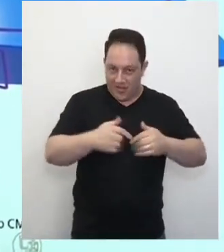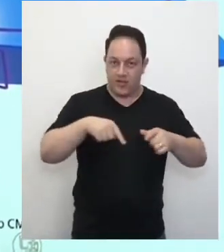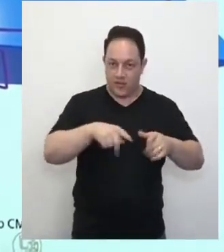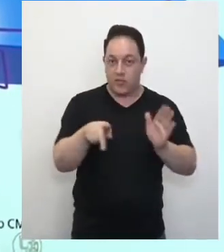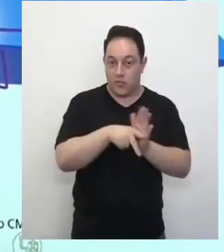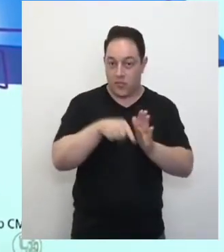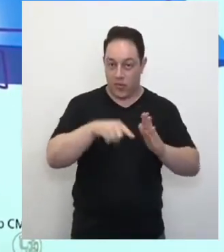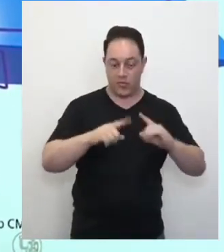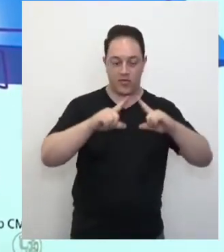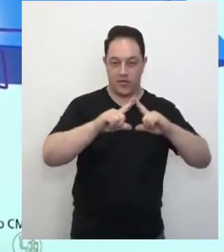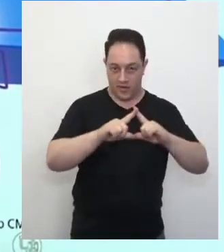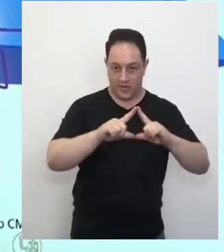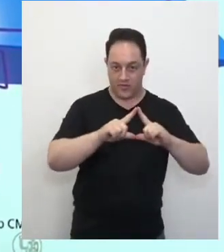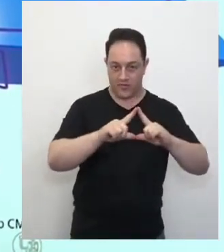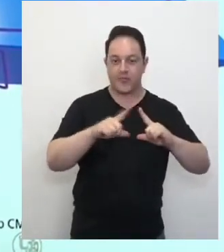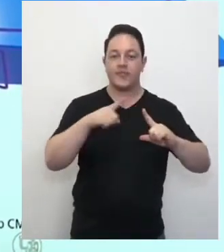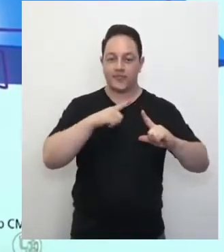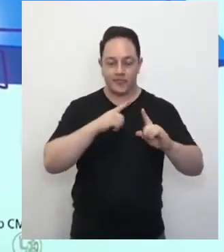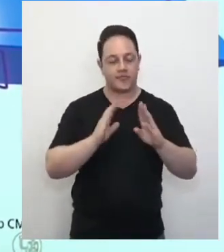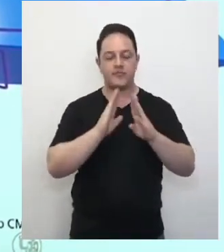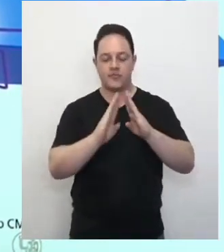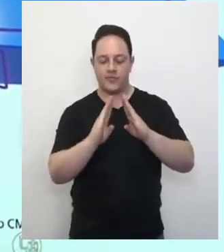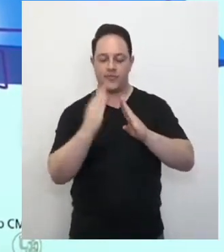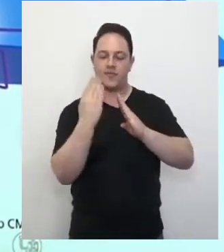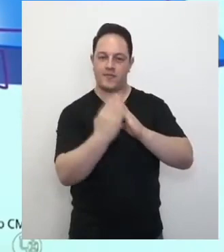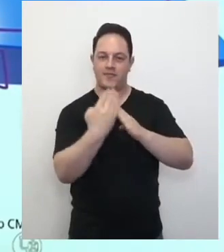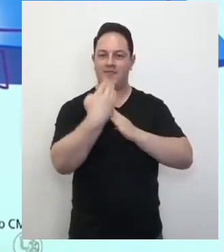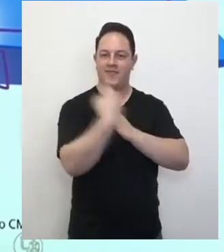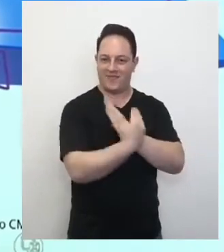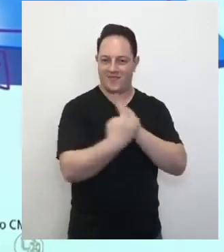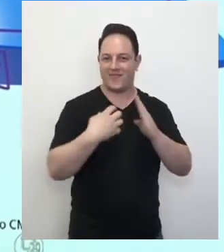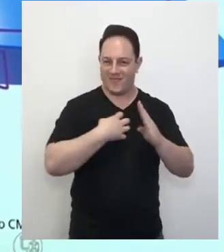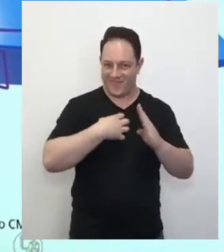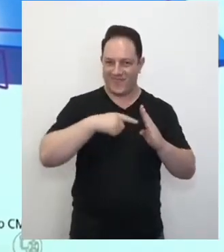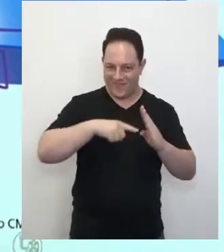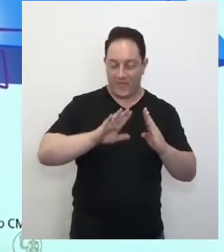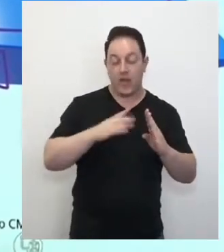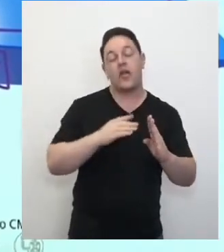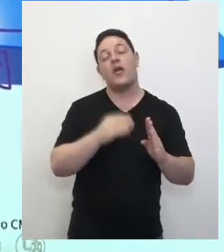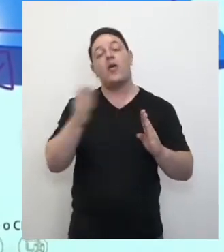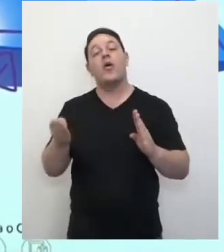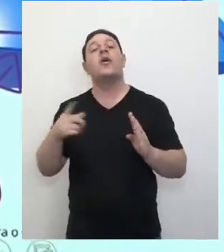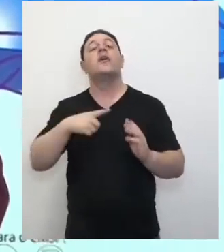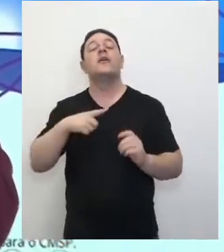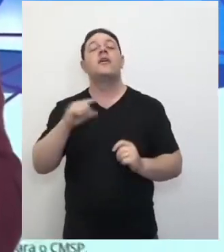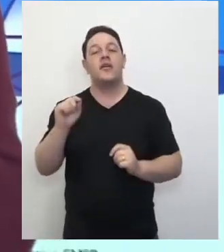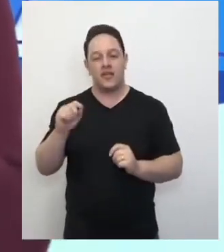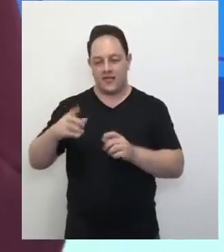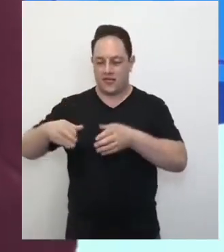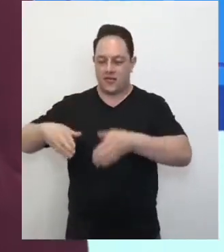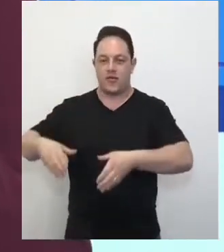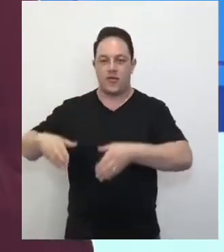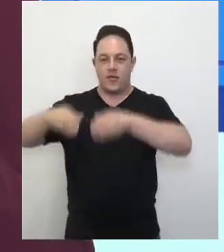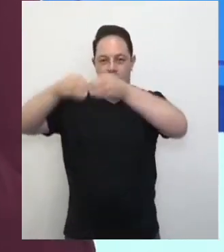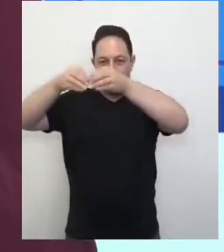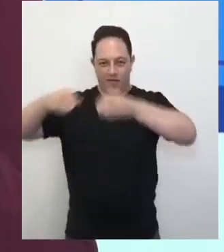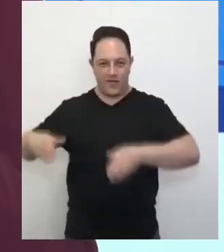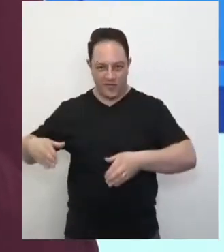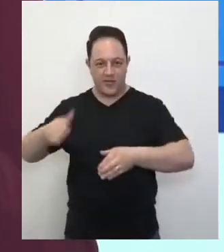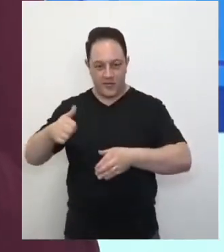tem um quadrado em baixo e As Faces são triangulares e aqui eu tenho um cone